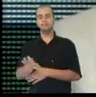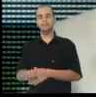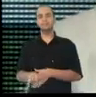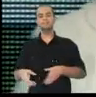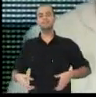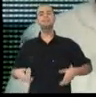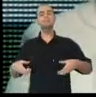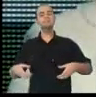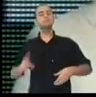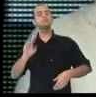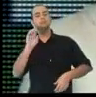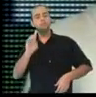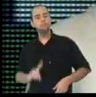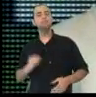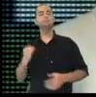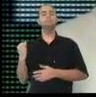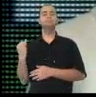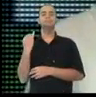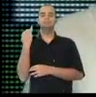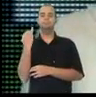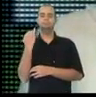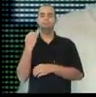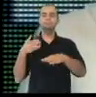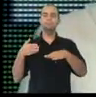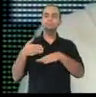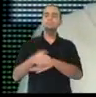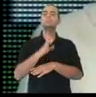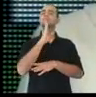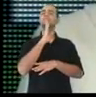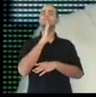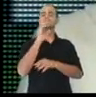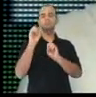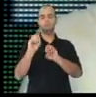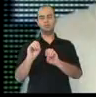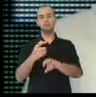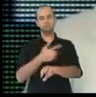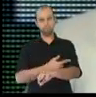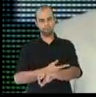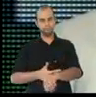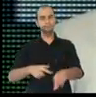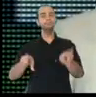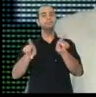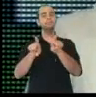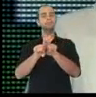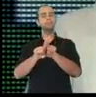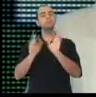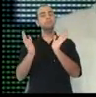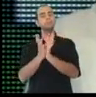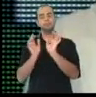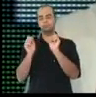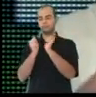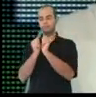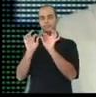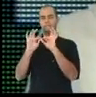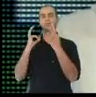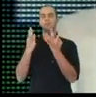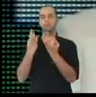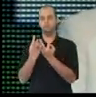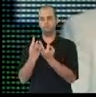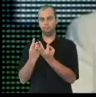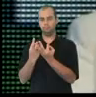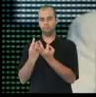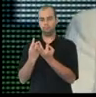direito fundamental de ter acesso à educação e de apoio também às suas famílias. Por